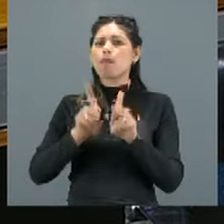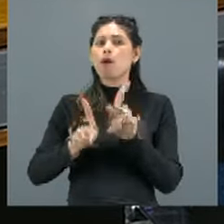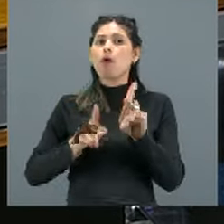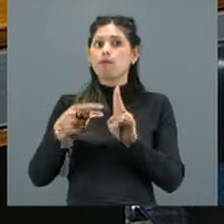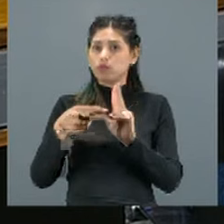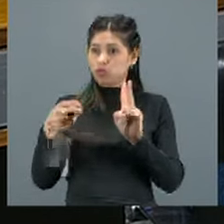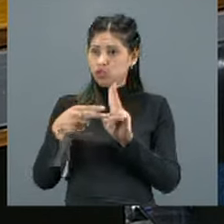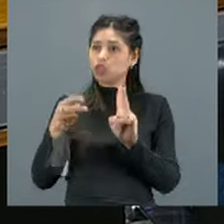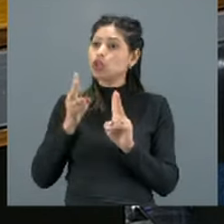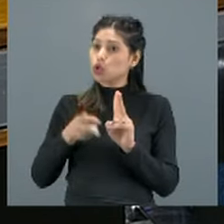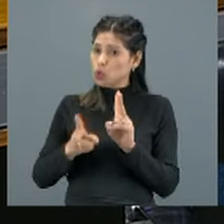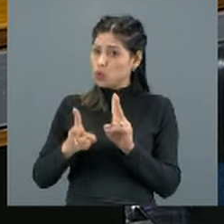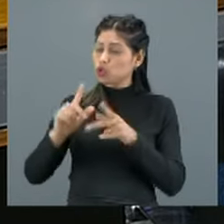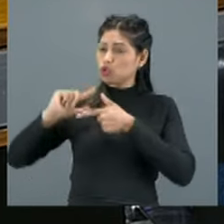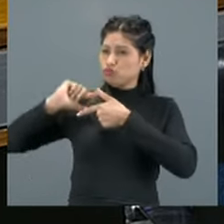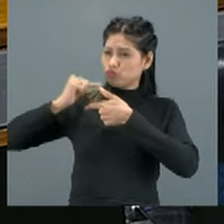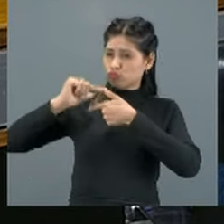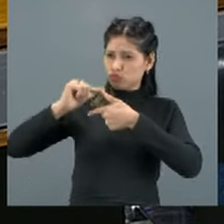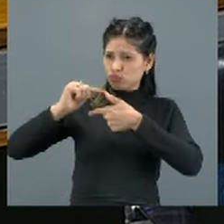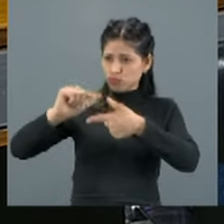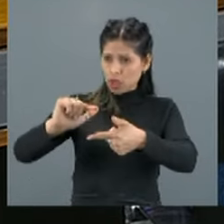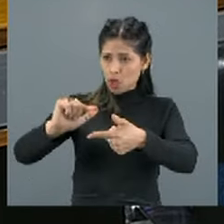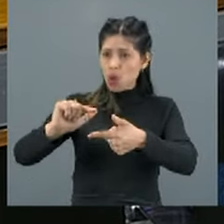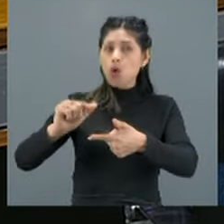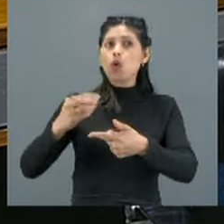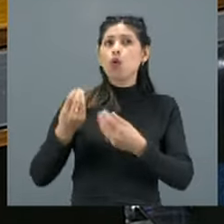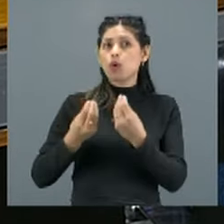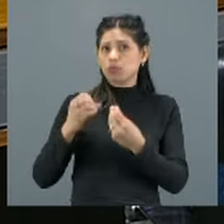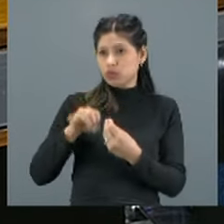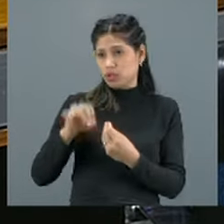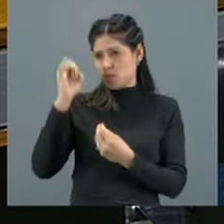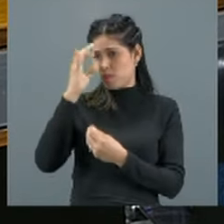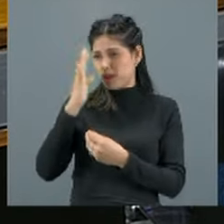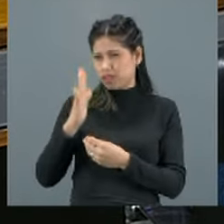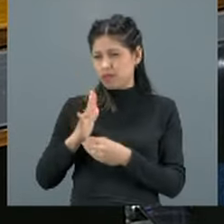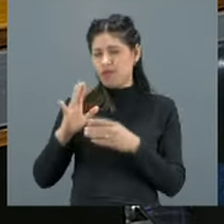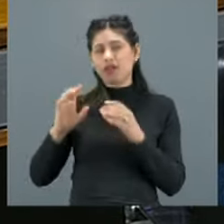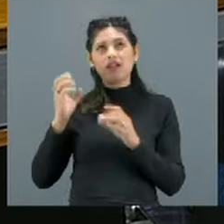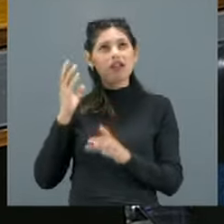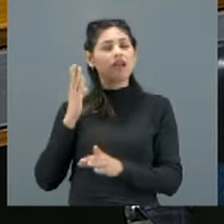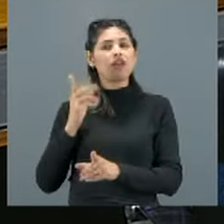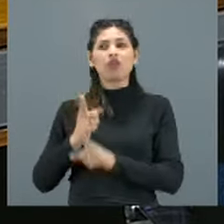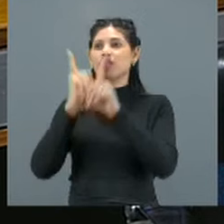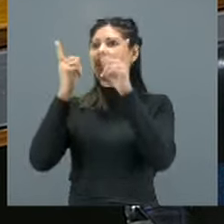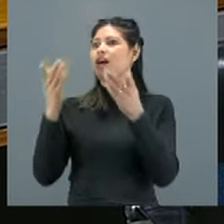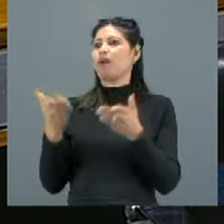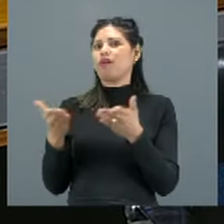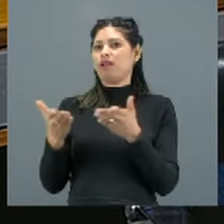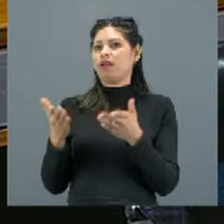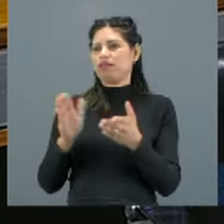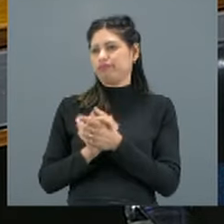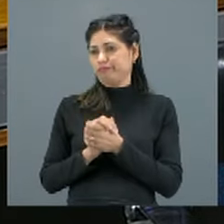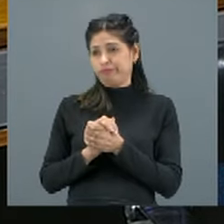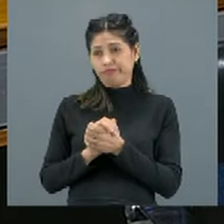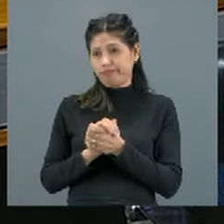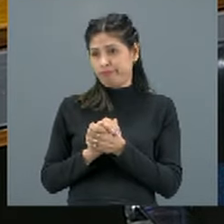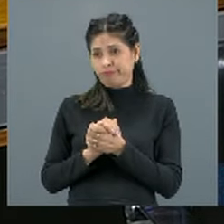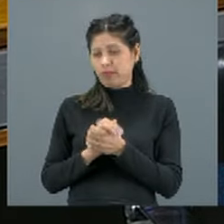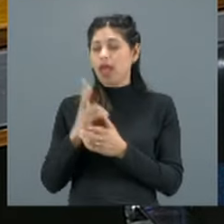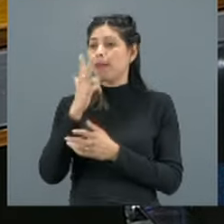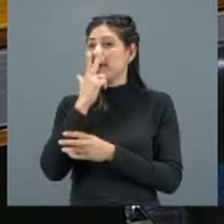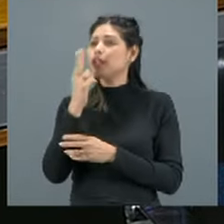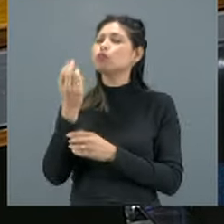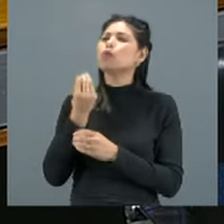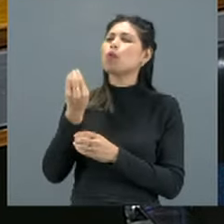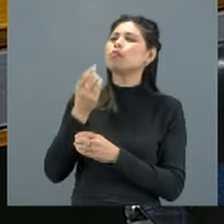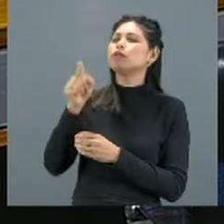conservá-los como se o Brasil foi descoberto agora. Era para o senhor estar nu, andando aqui e